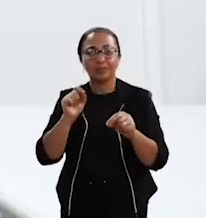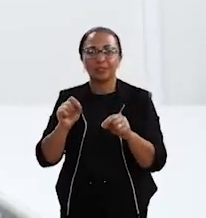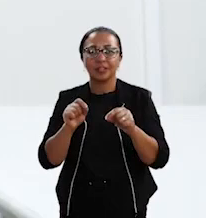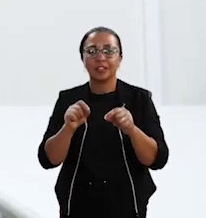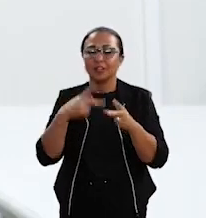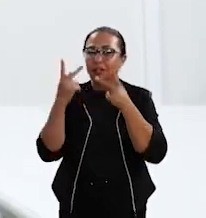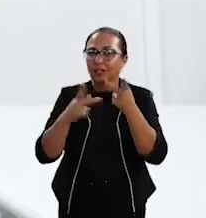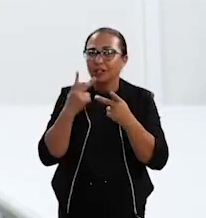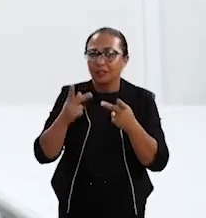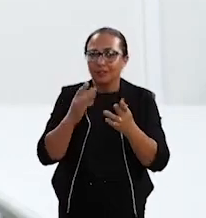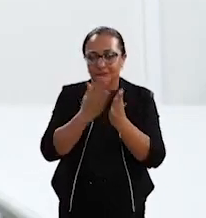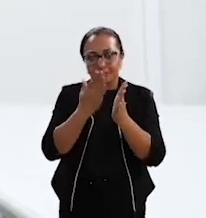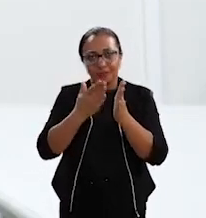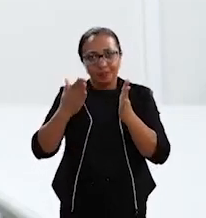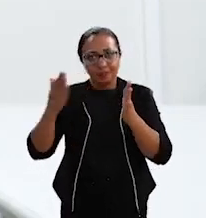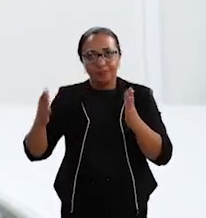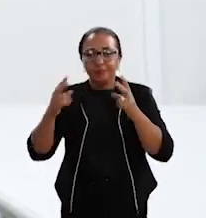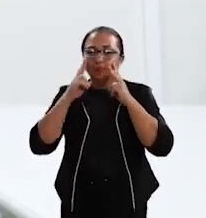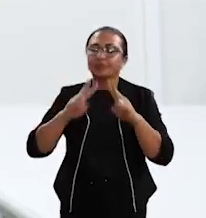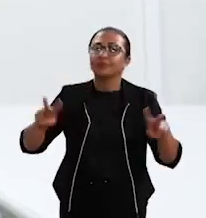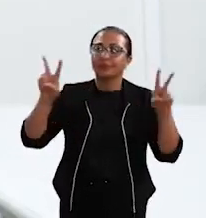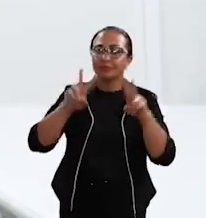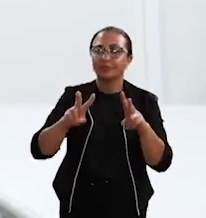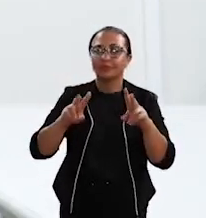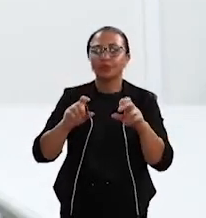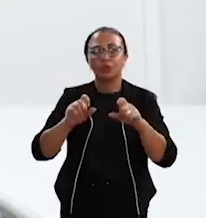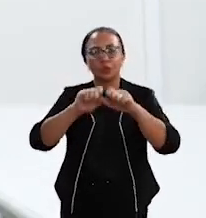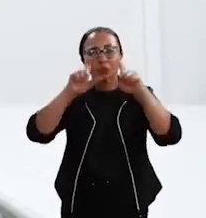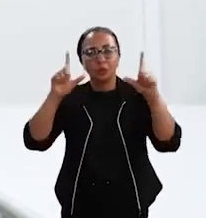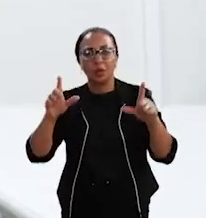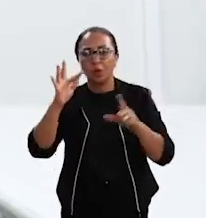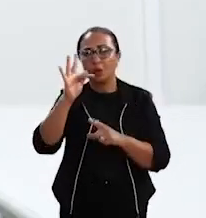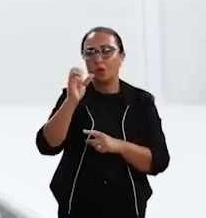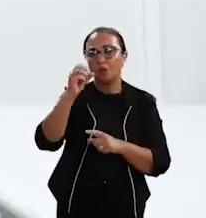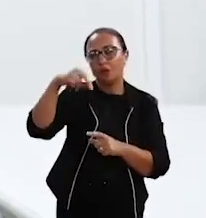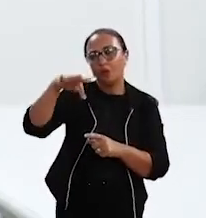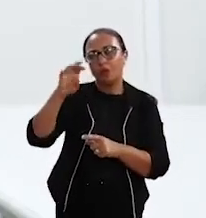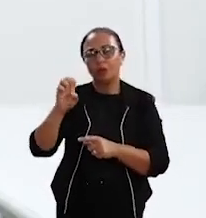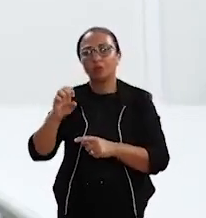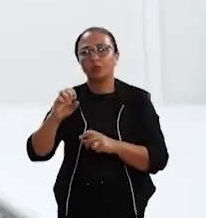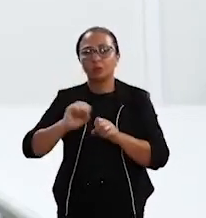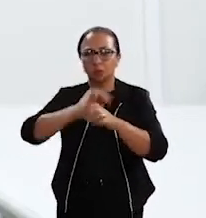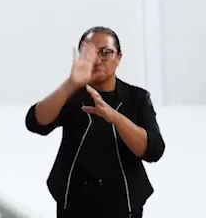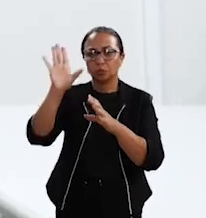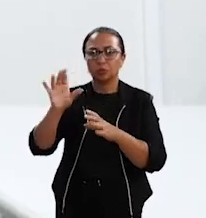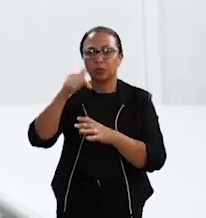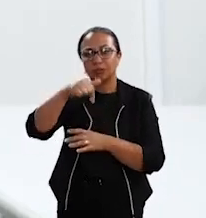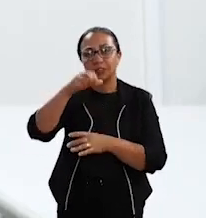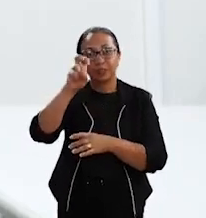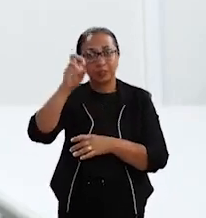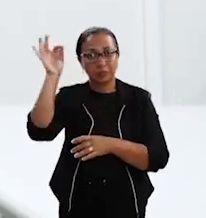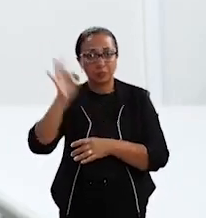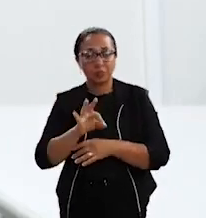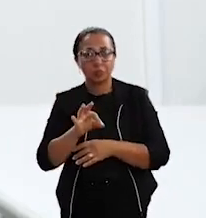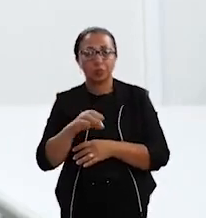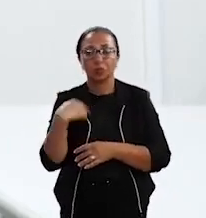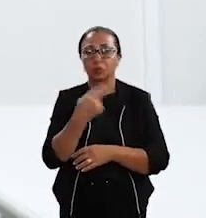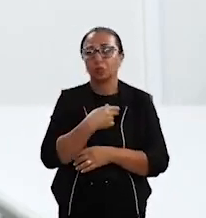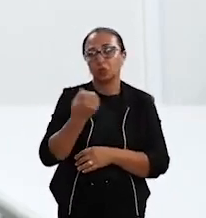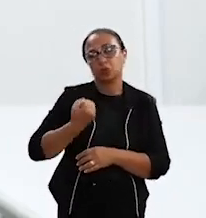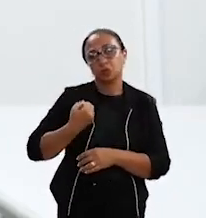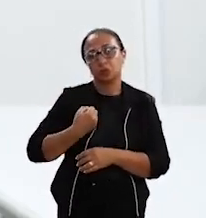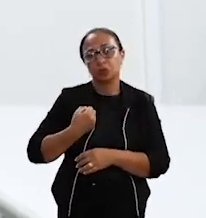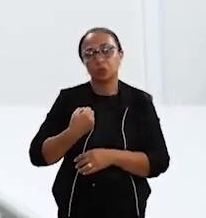o destaque de anunciados a partir da disposição visual deles, tamanho de fonte, cor, apareceu em 75% dos nossos